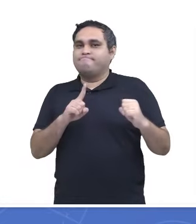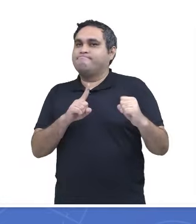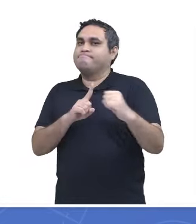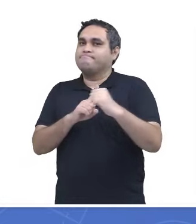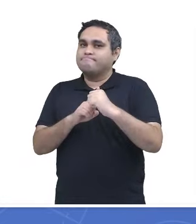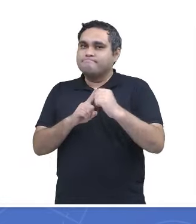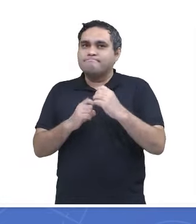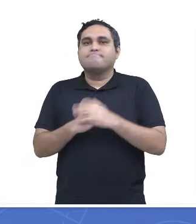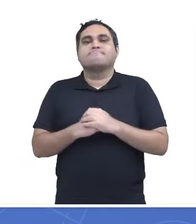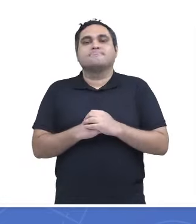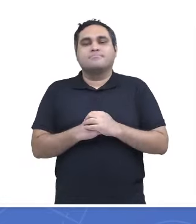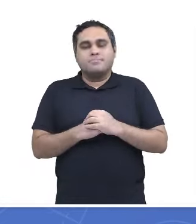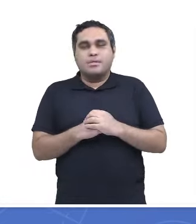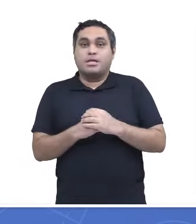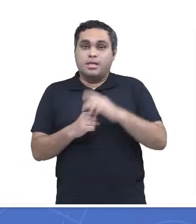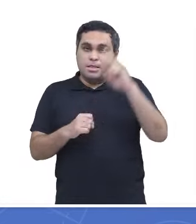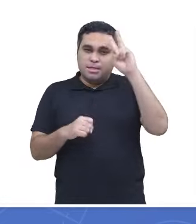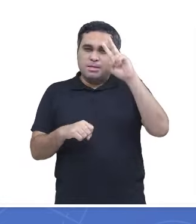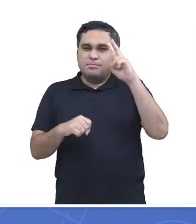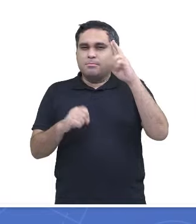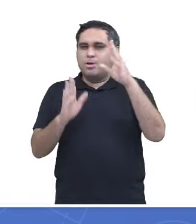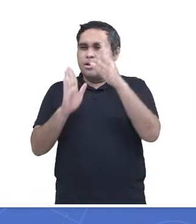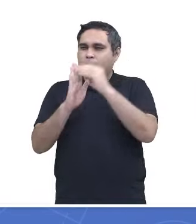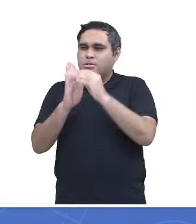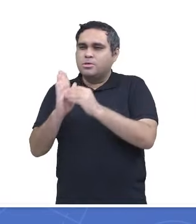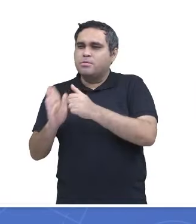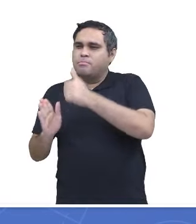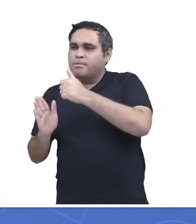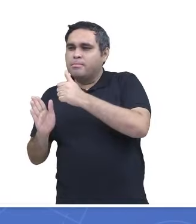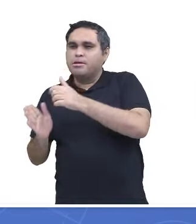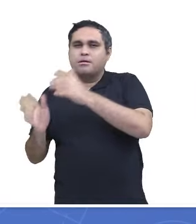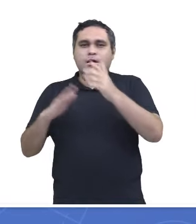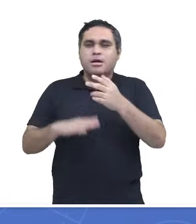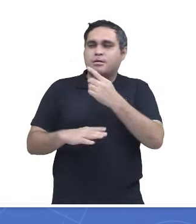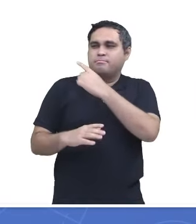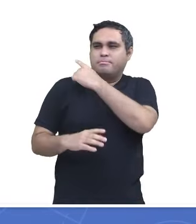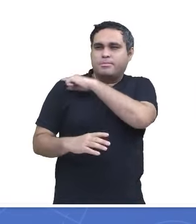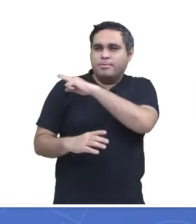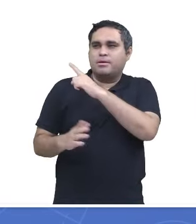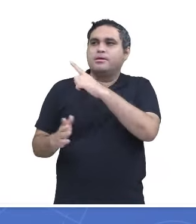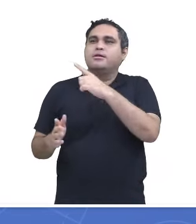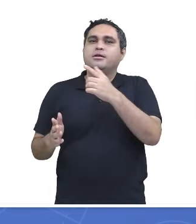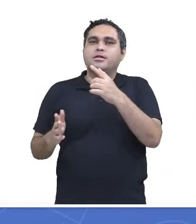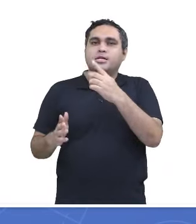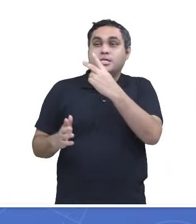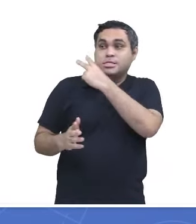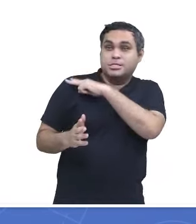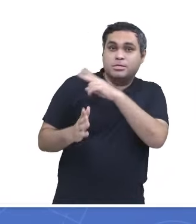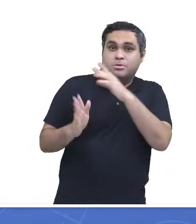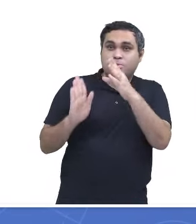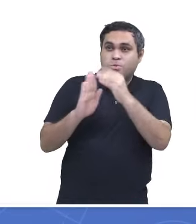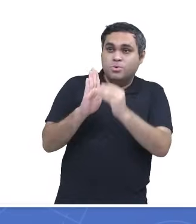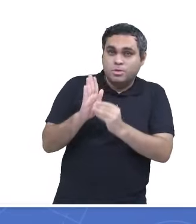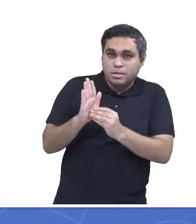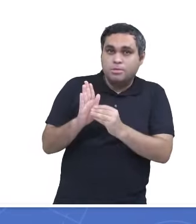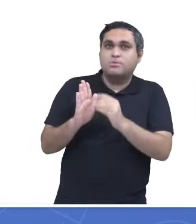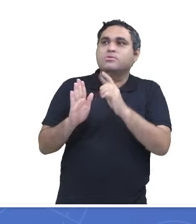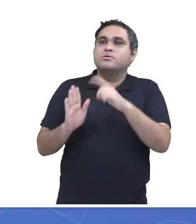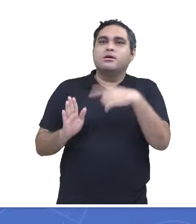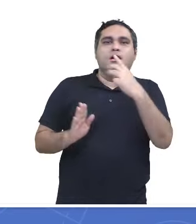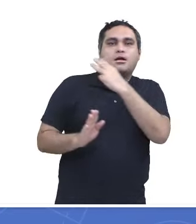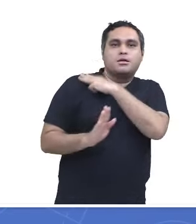nós estudamos lá no primeiro e no segundo ano. Agora a gente vai aqui na terceira série aprofundar muito mais.